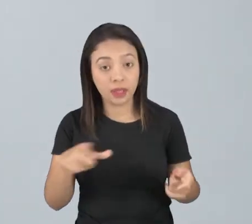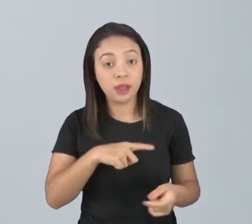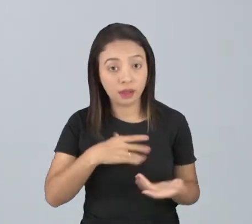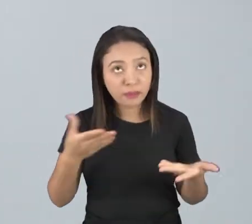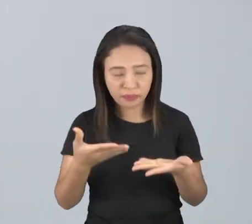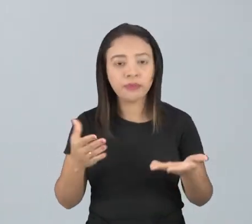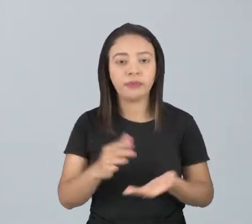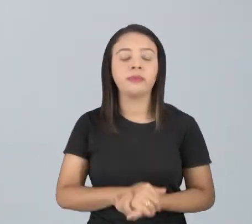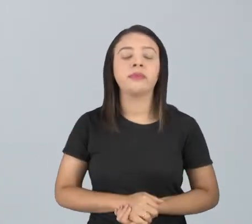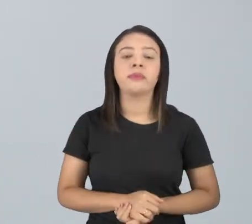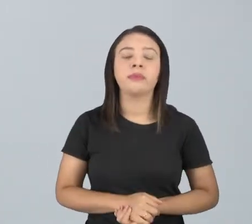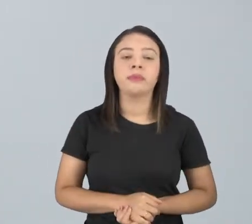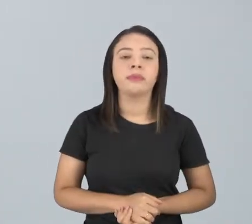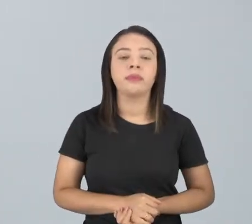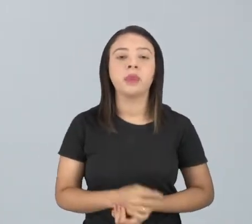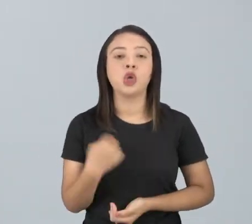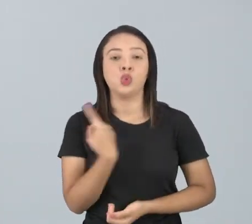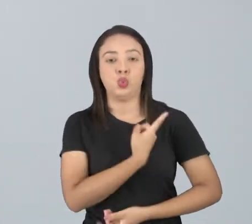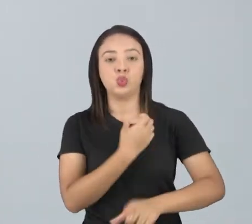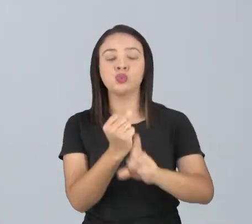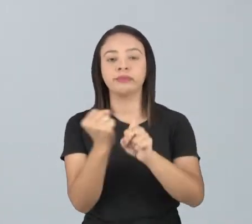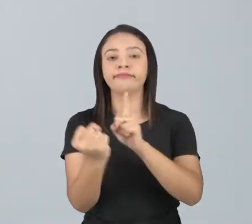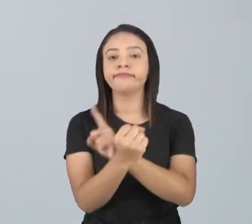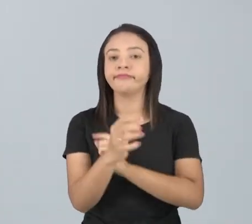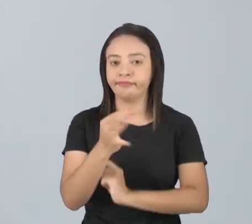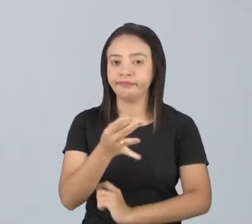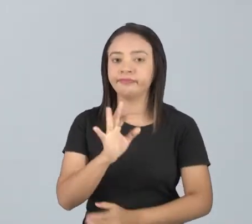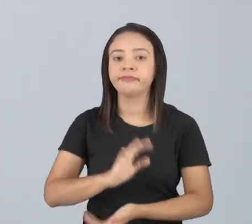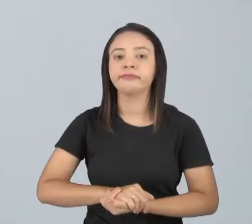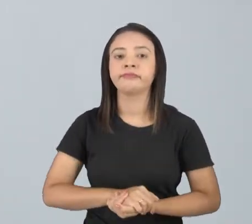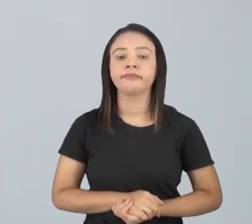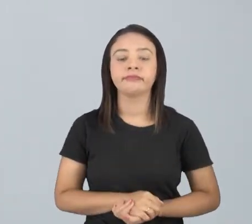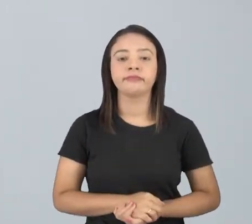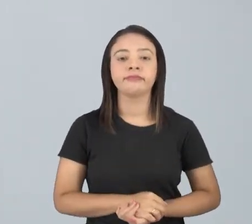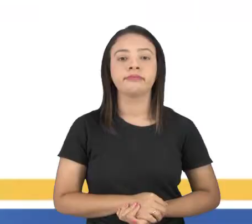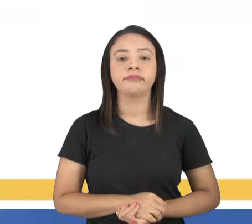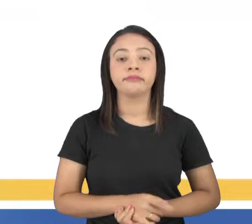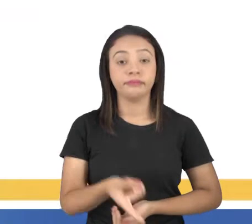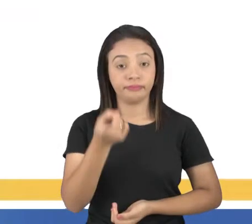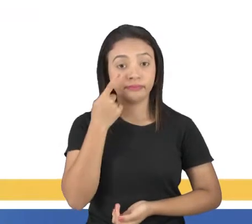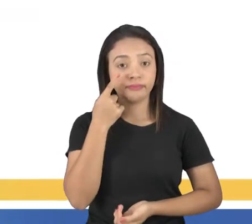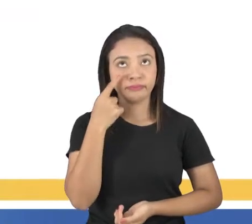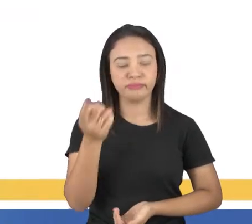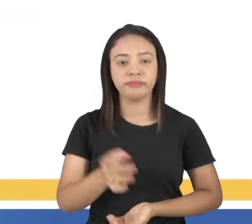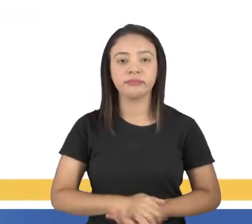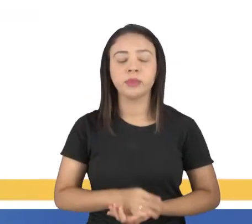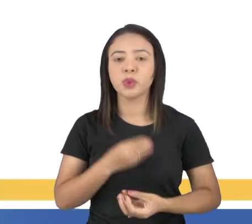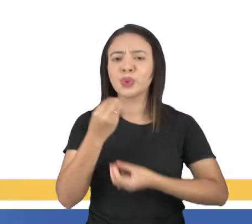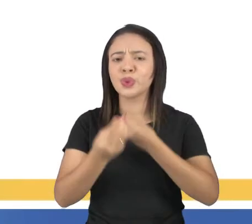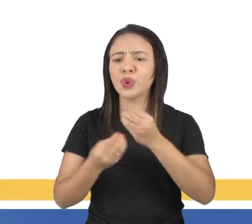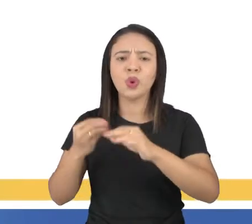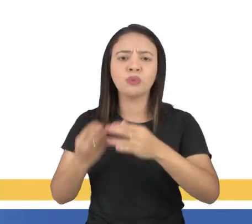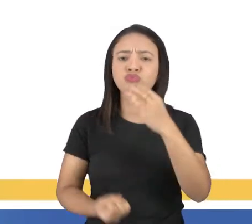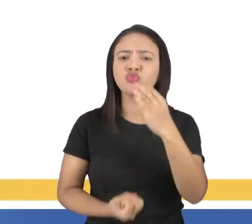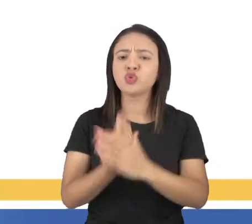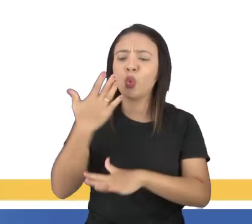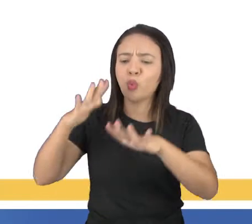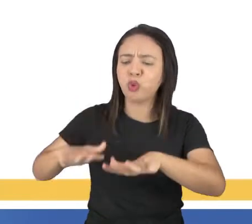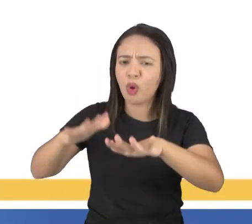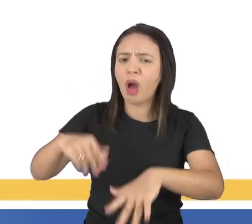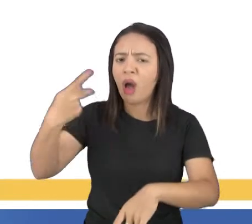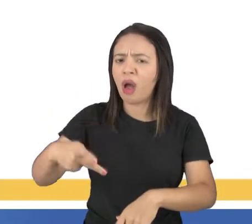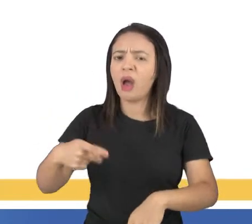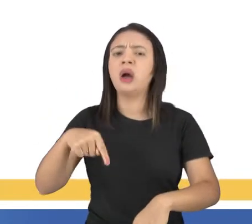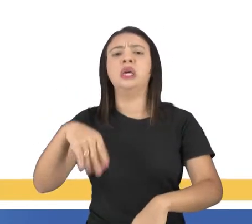também atualmente na nossa sociedade, certo? Continuando, observe. Como que esses movimentos surgiram no Brasil?